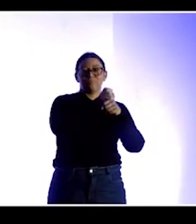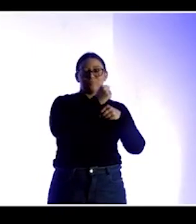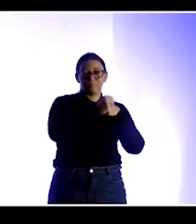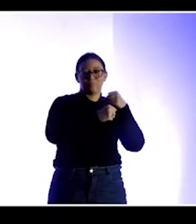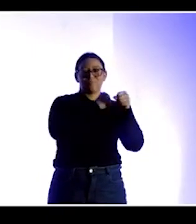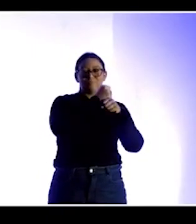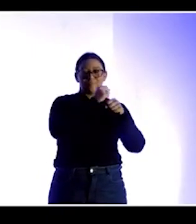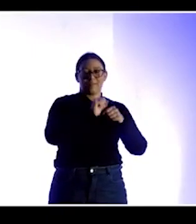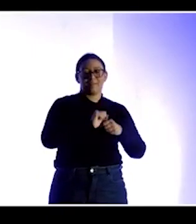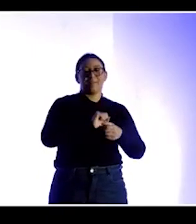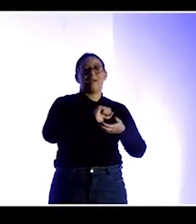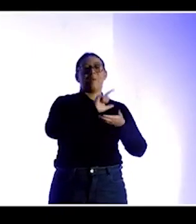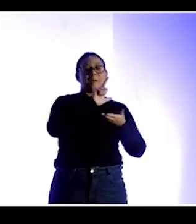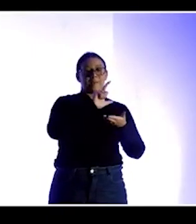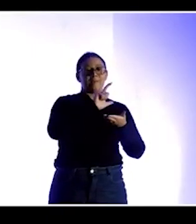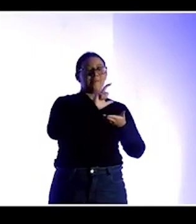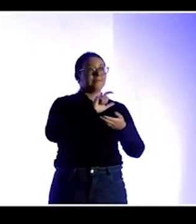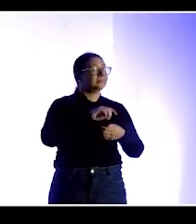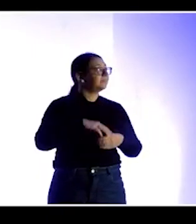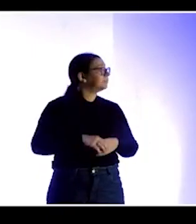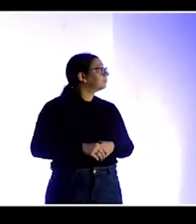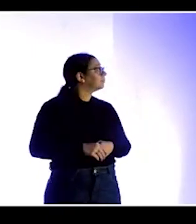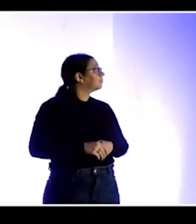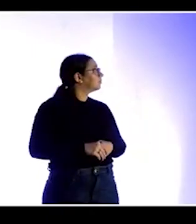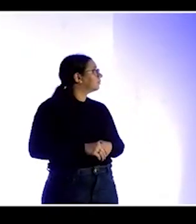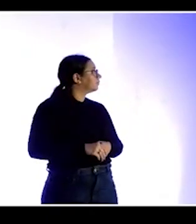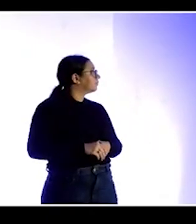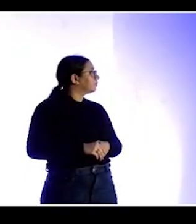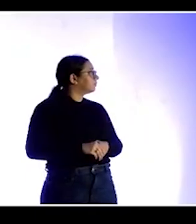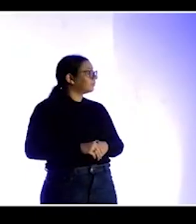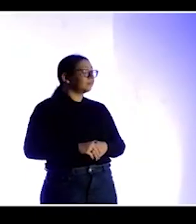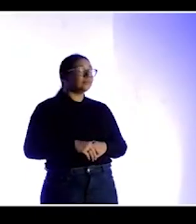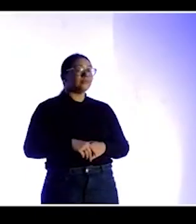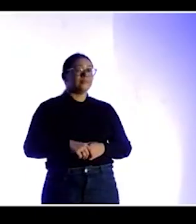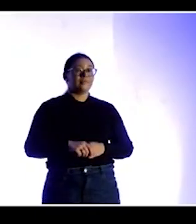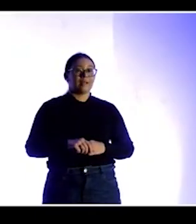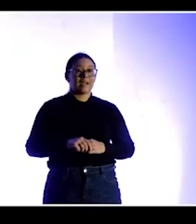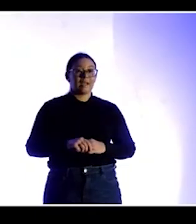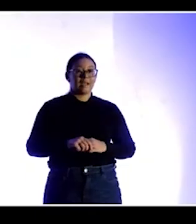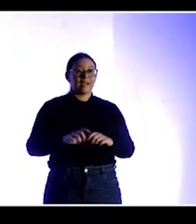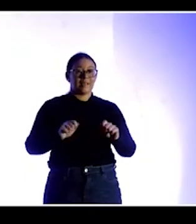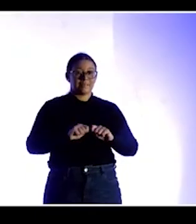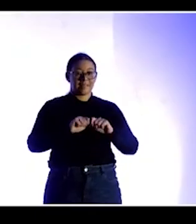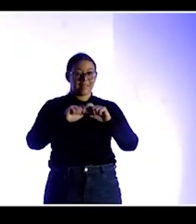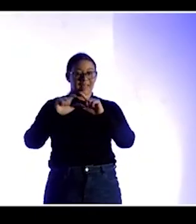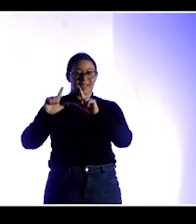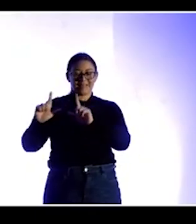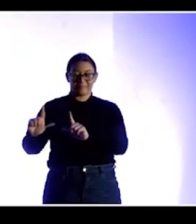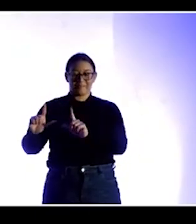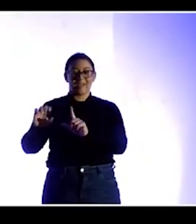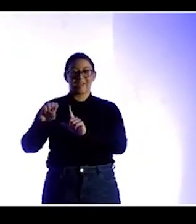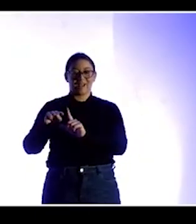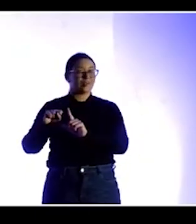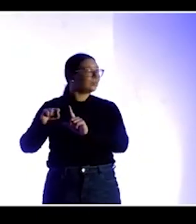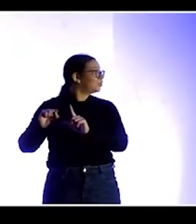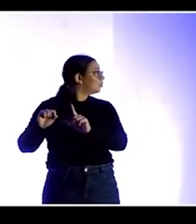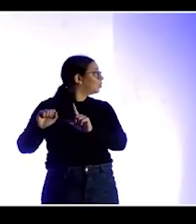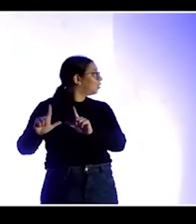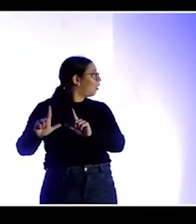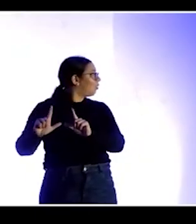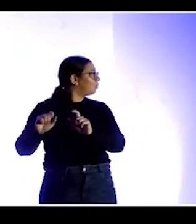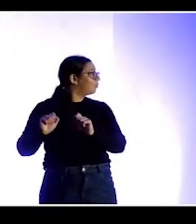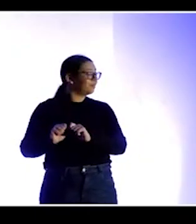gráfico para diferentes custos do eletrolisador para a Europa. Tá? Então, isso aqui é solar sozinho na Europa,